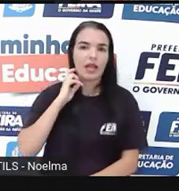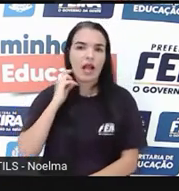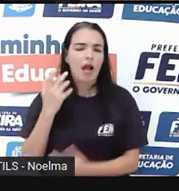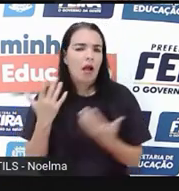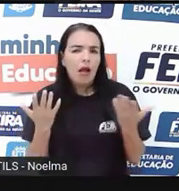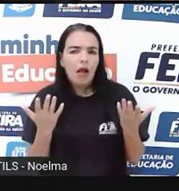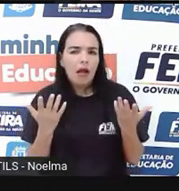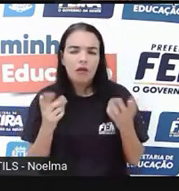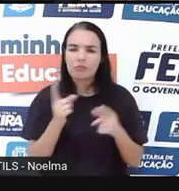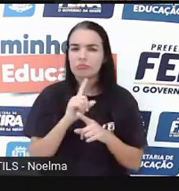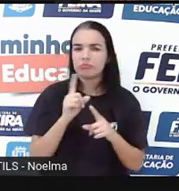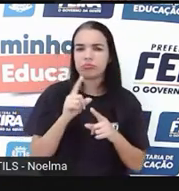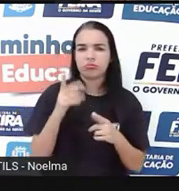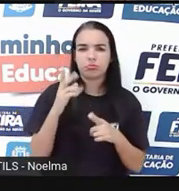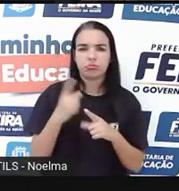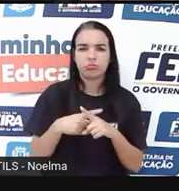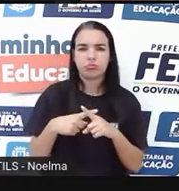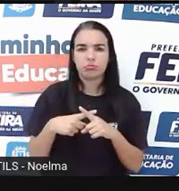Jack-o'-lantern.